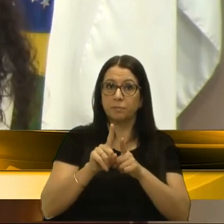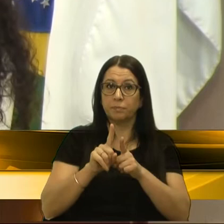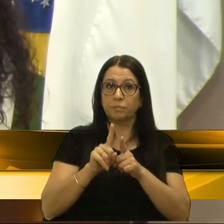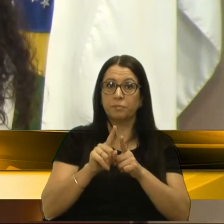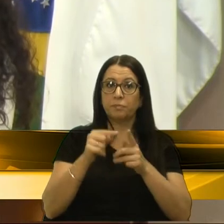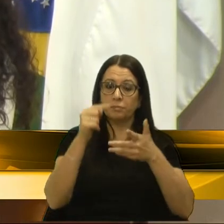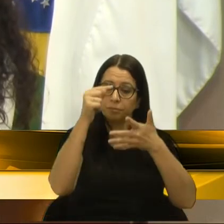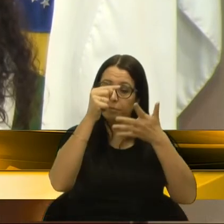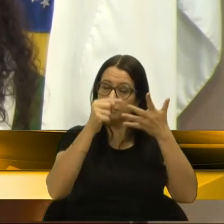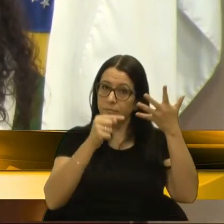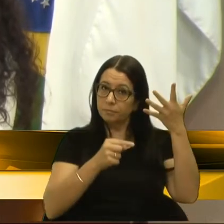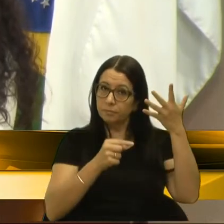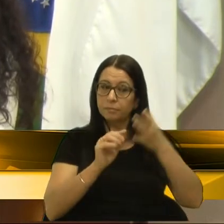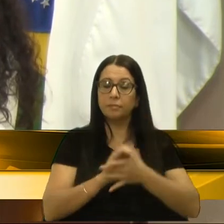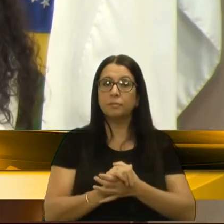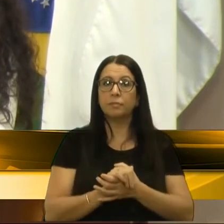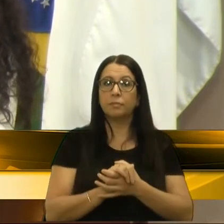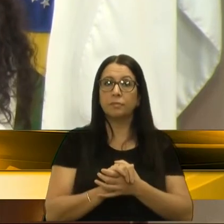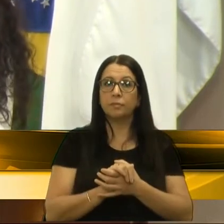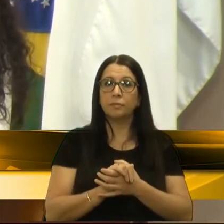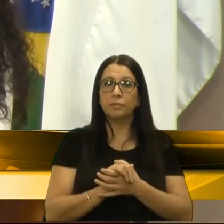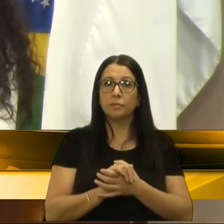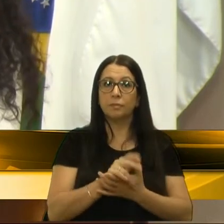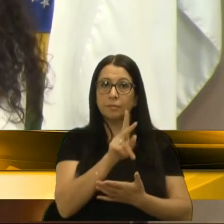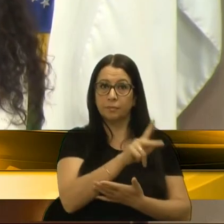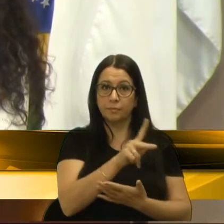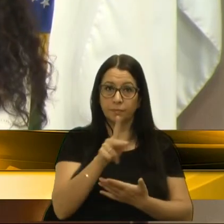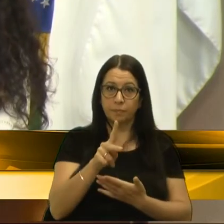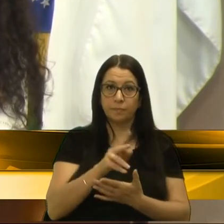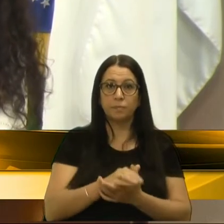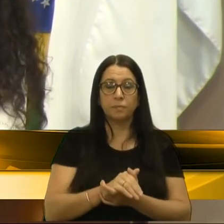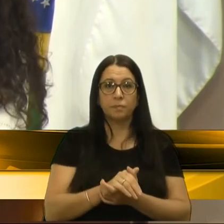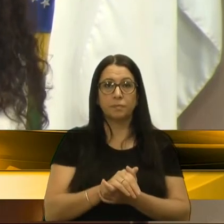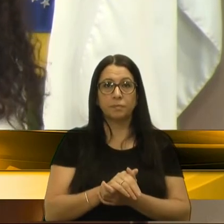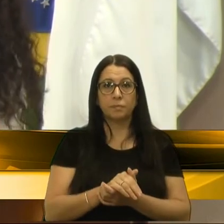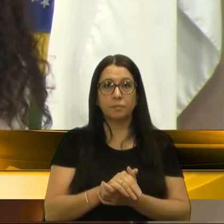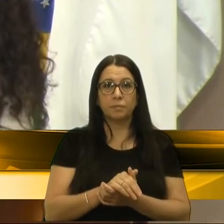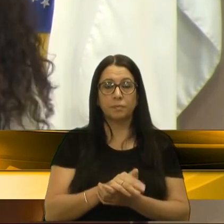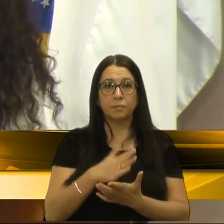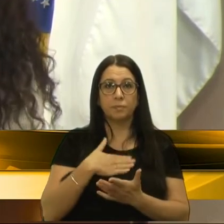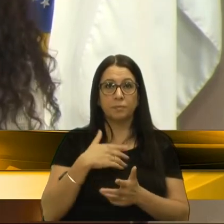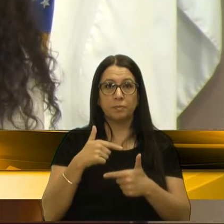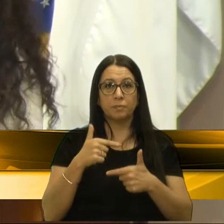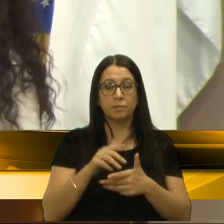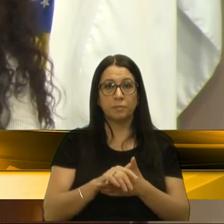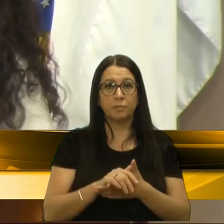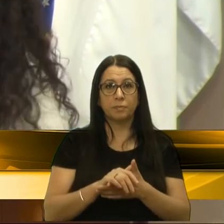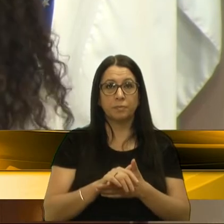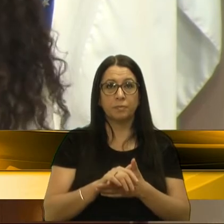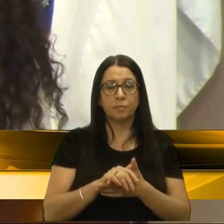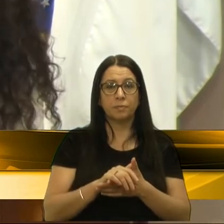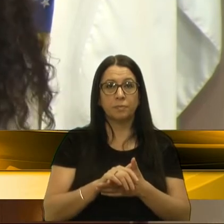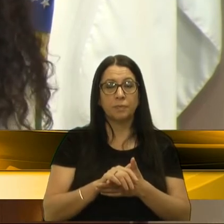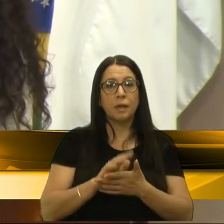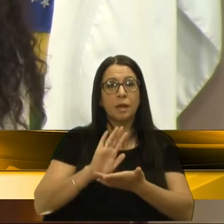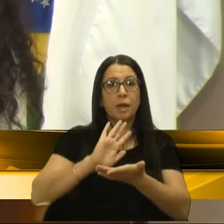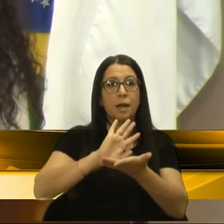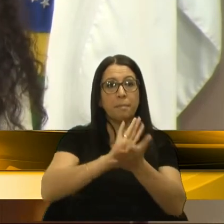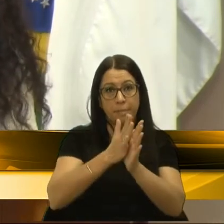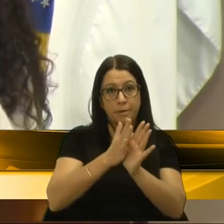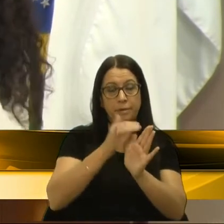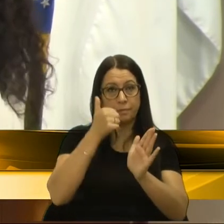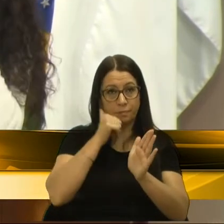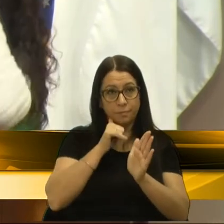pontuar que os professores, o meu trabalho, ele previne o feminicídio.